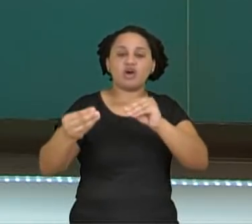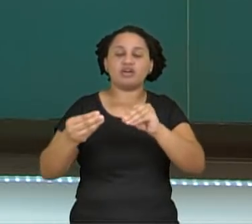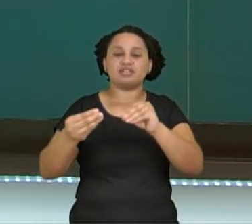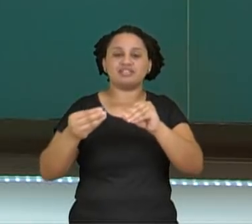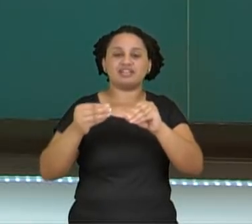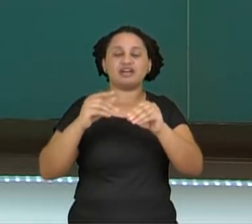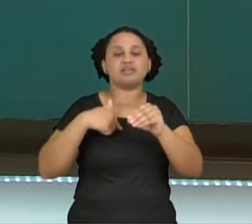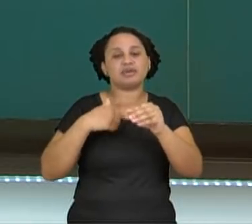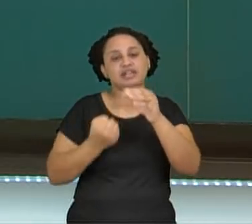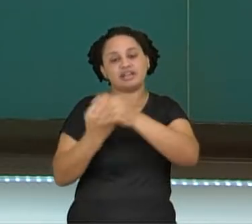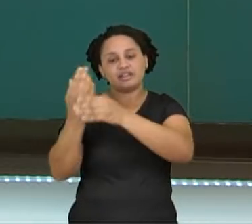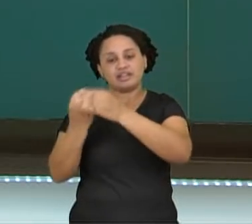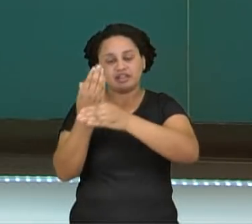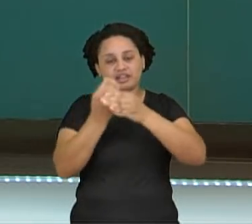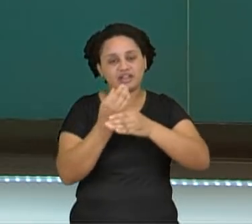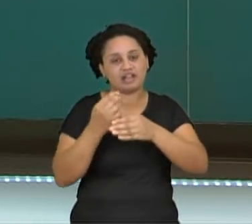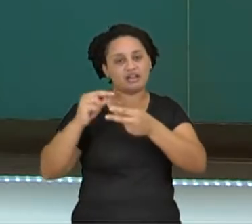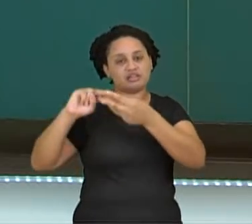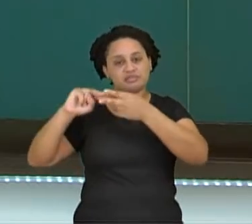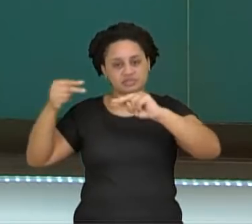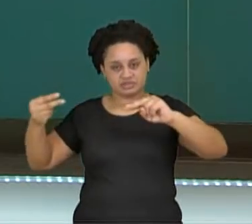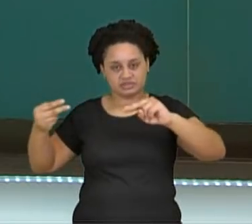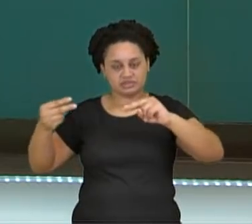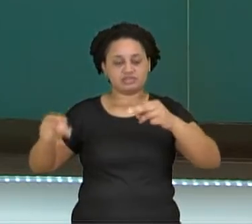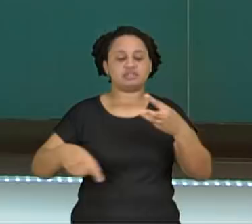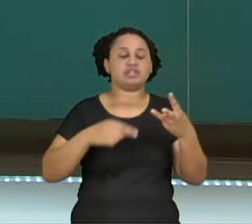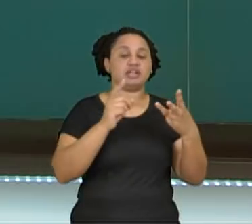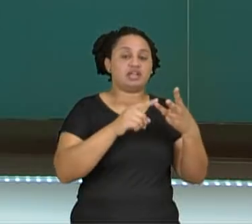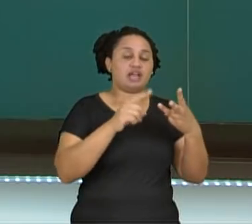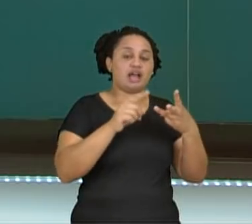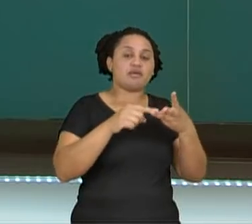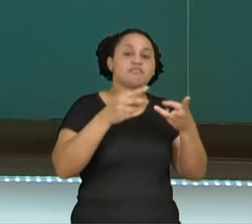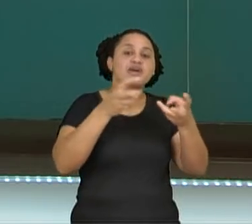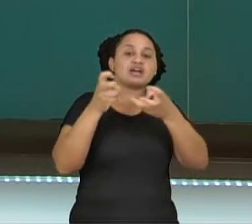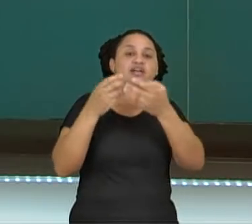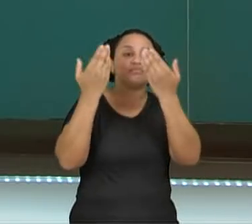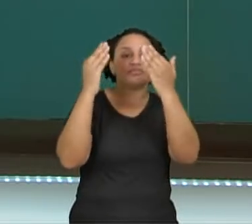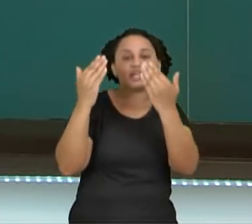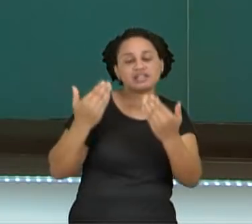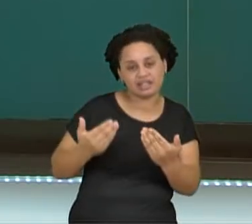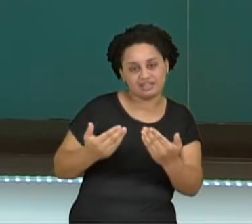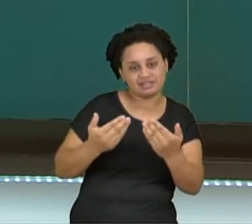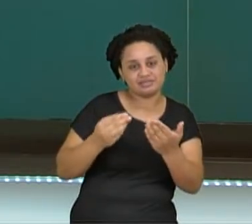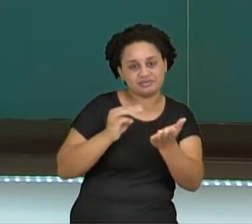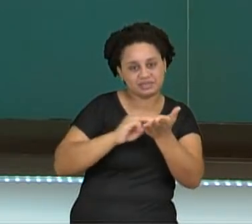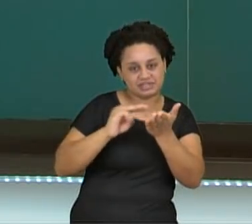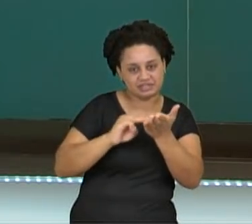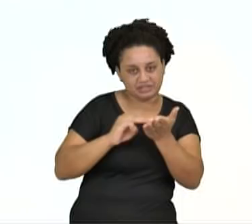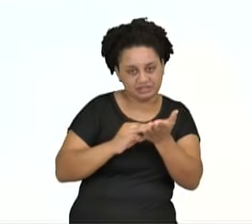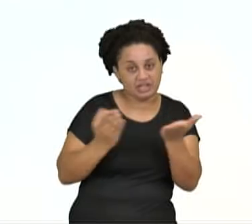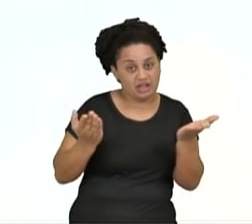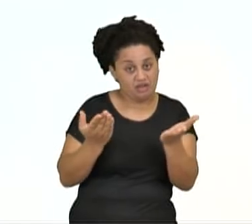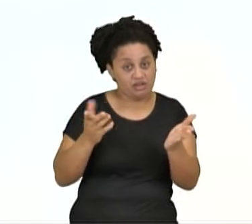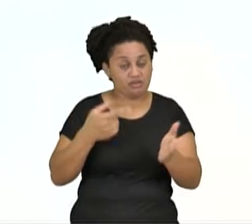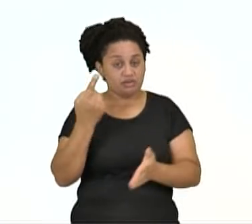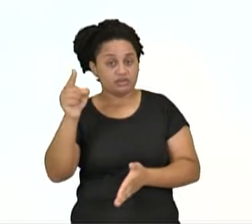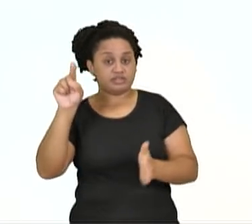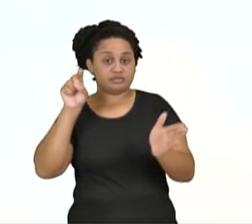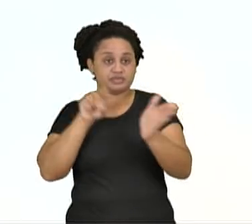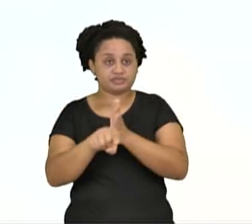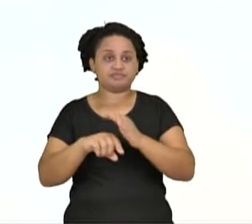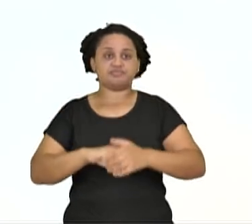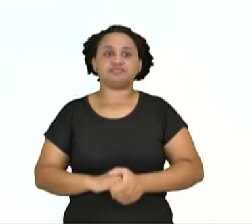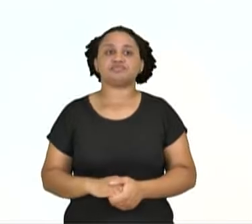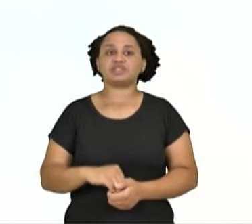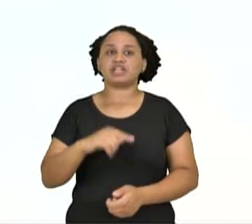E o ribossômico, ele faz a leitura da mensagem do RNA mensageiro. Um quiz, então, aqui, gente. Em